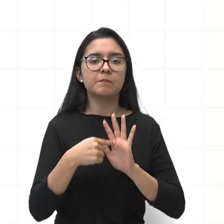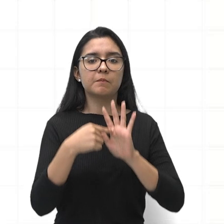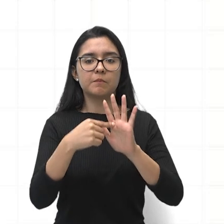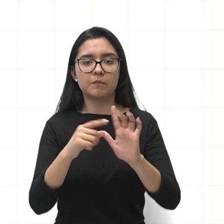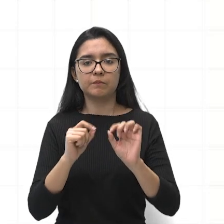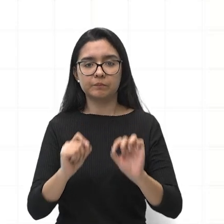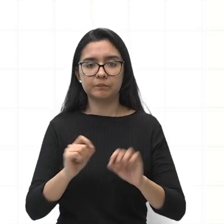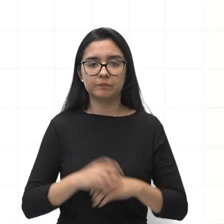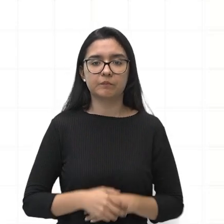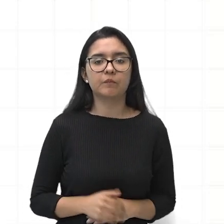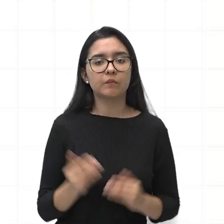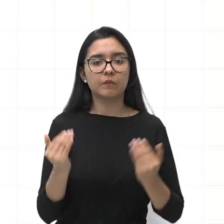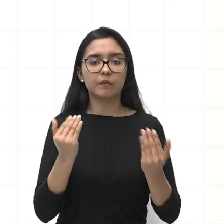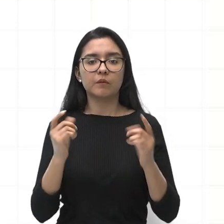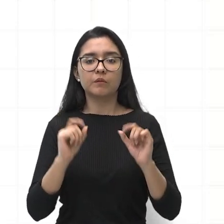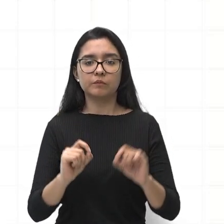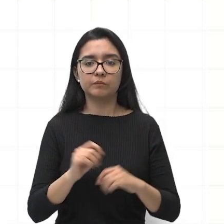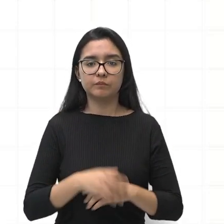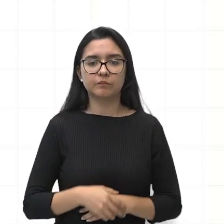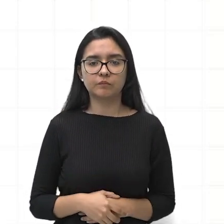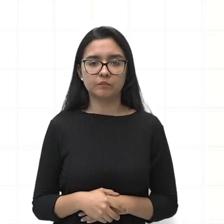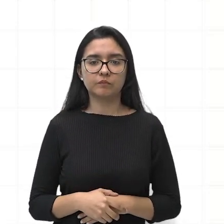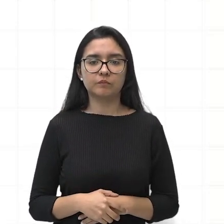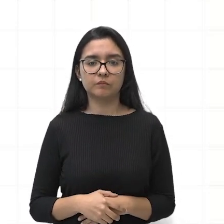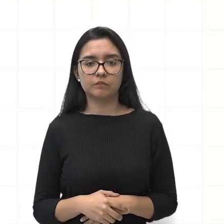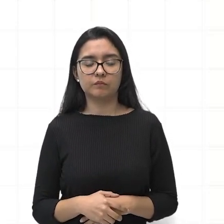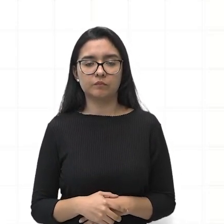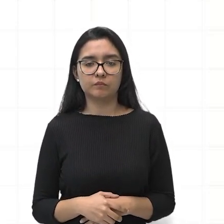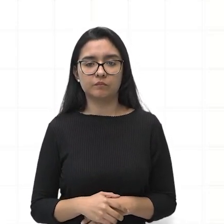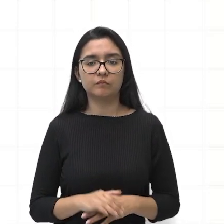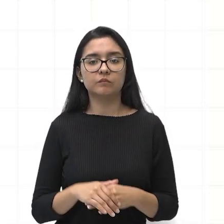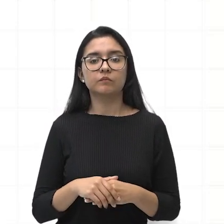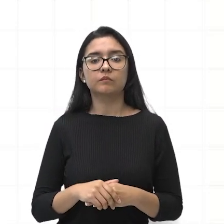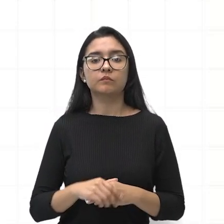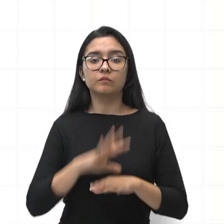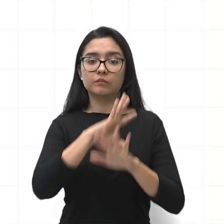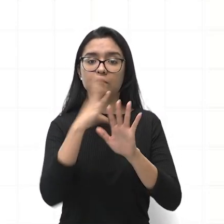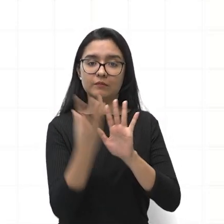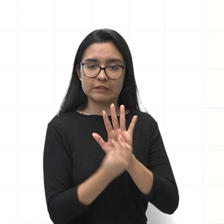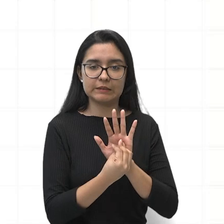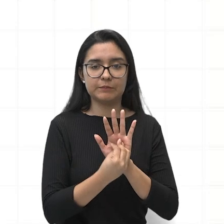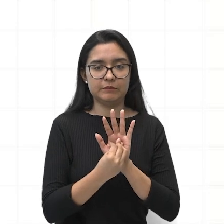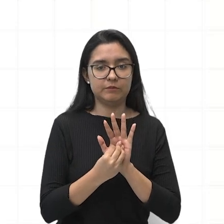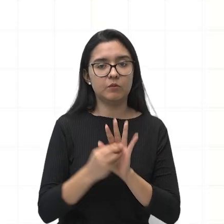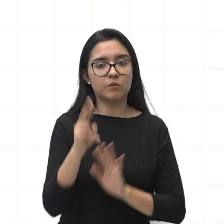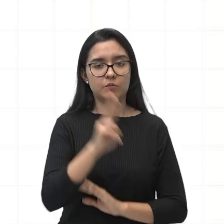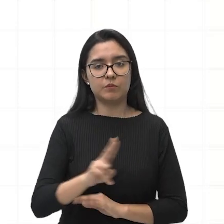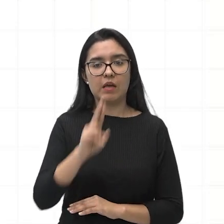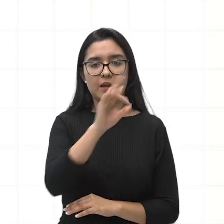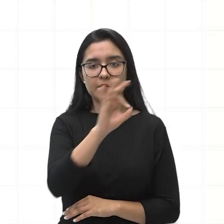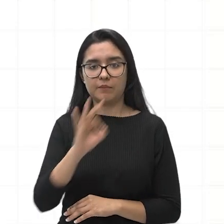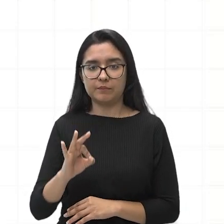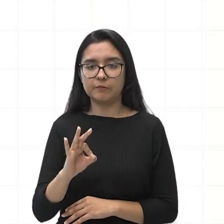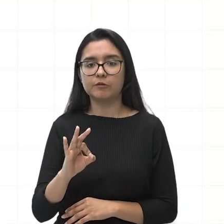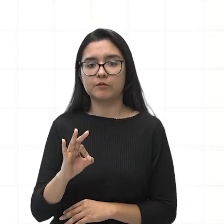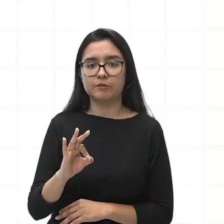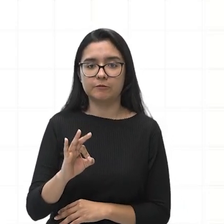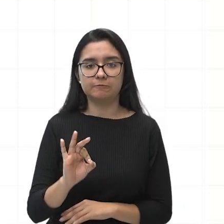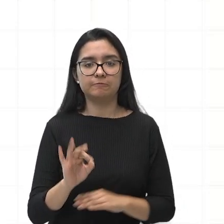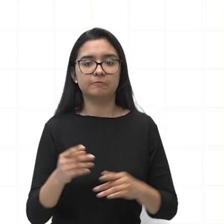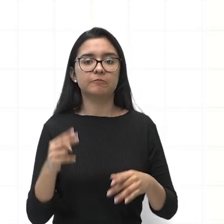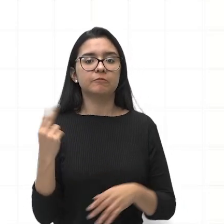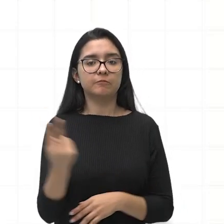uma comparação de uma parte com um todo. O símbolo porcento é usado para designar a porcentagem. Um